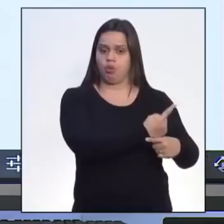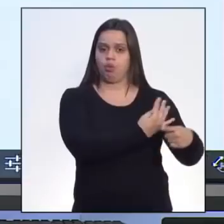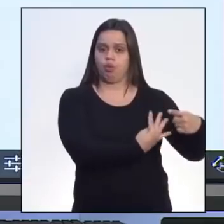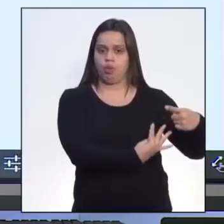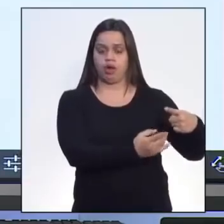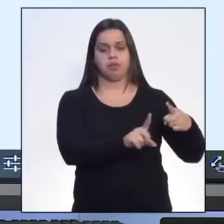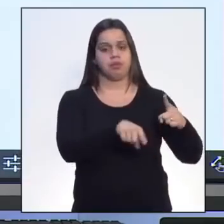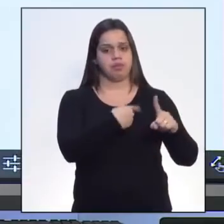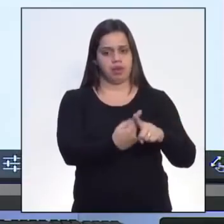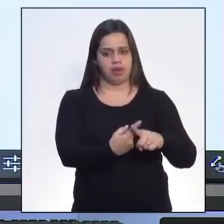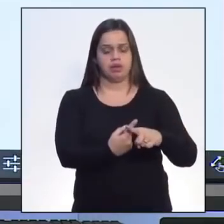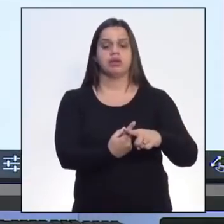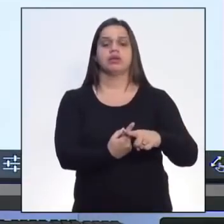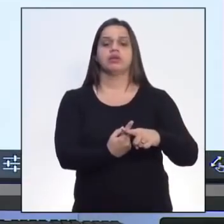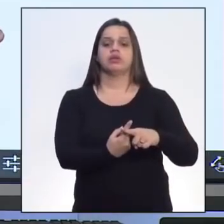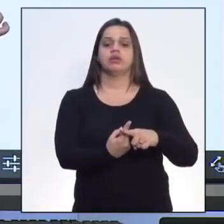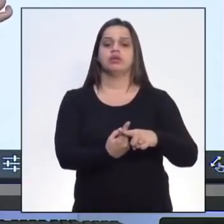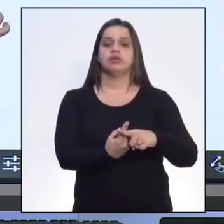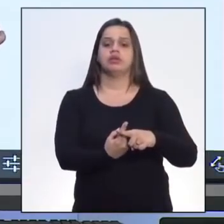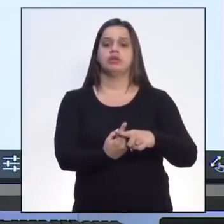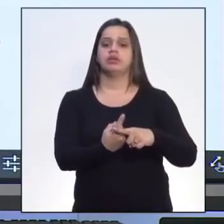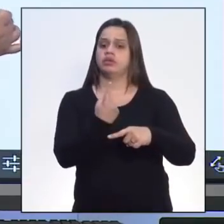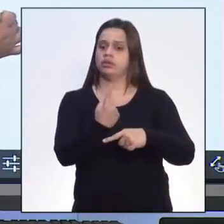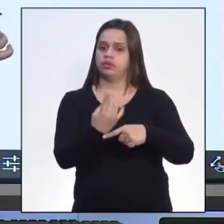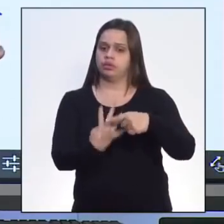mais uma lata,